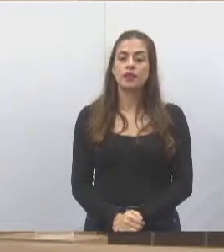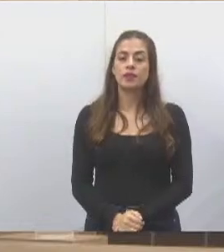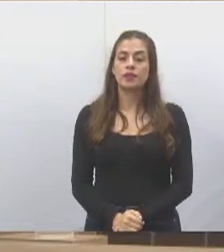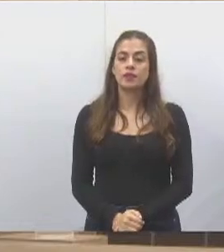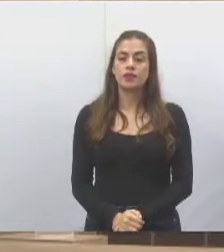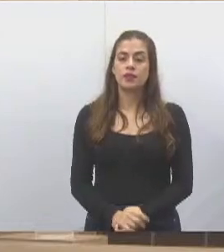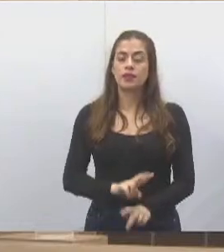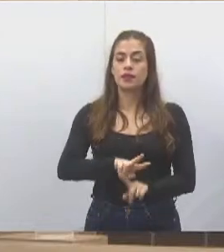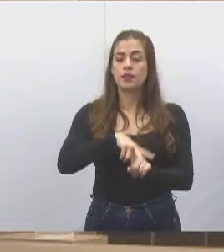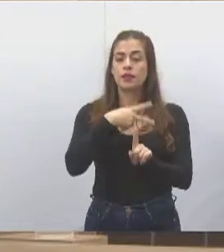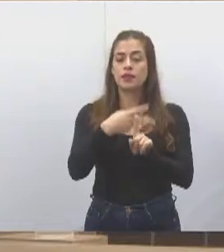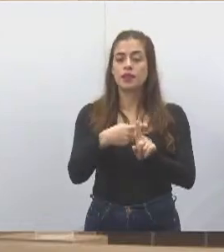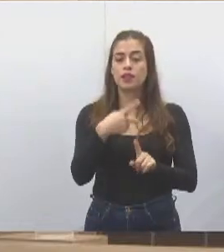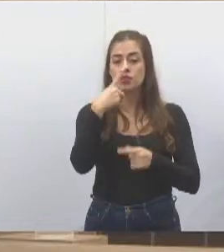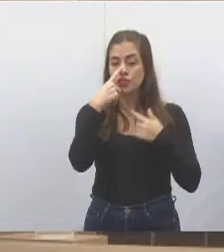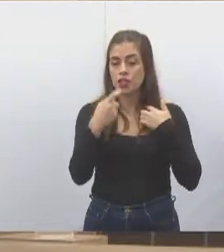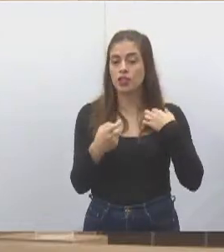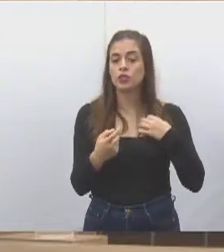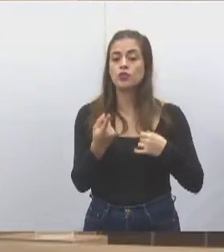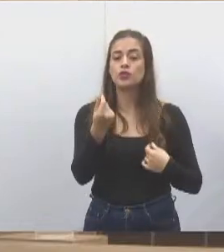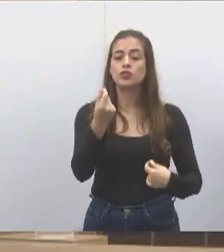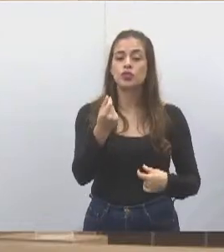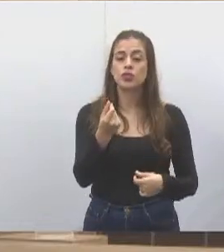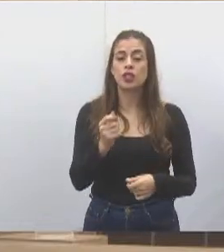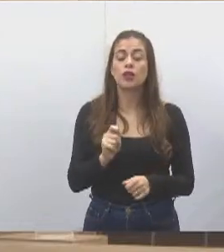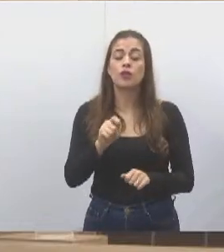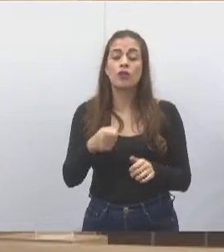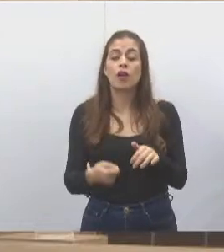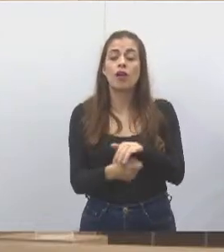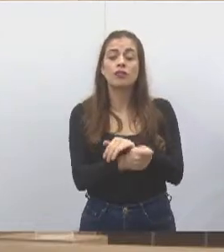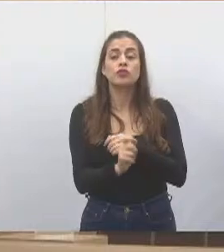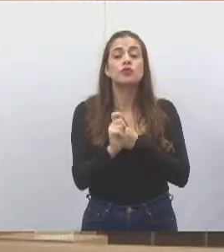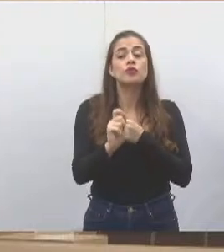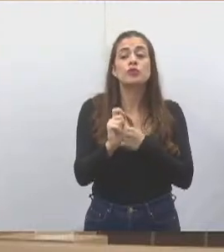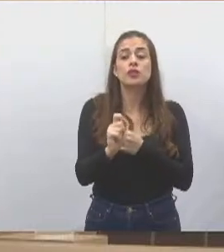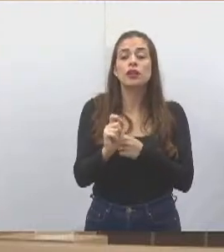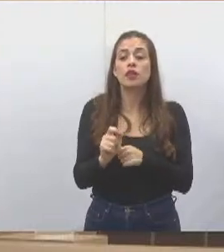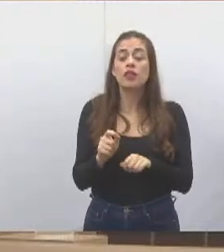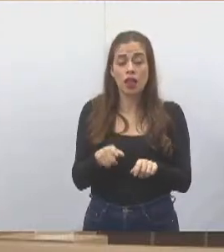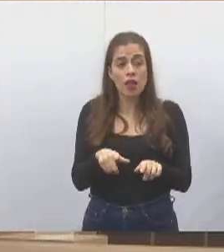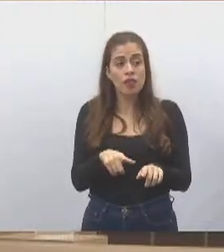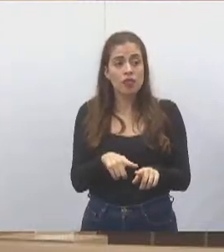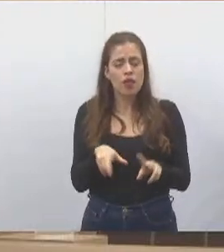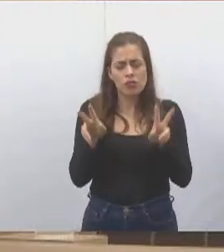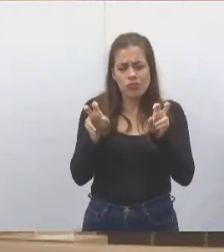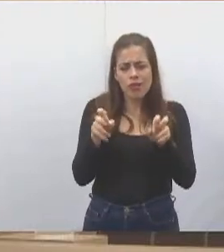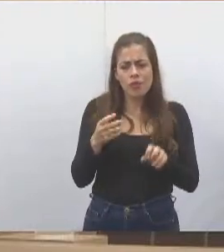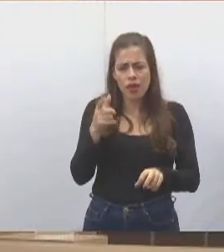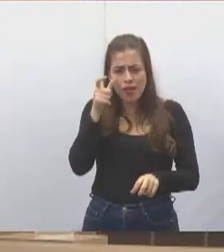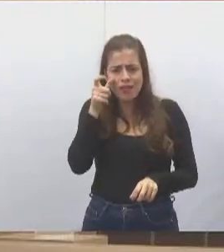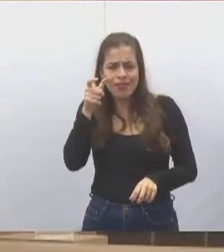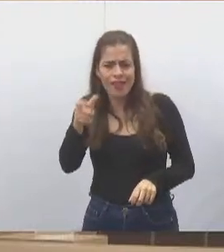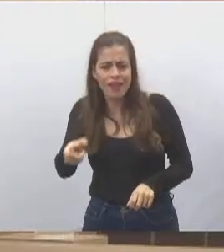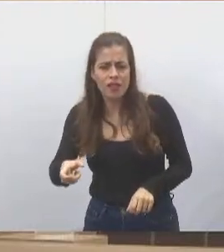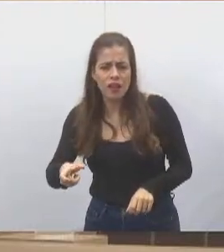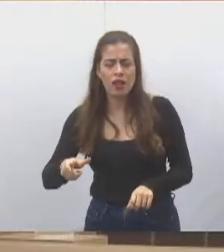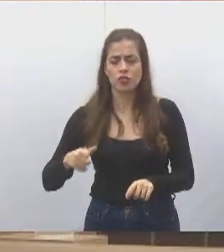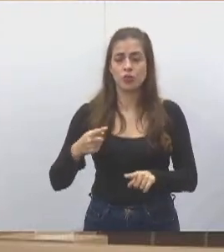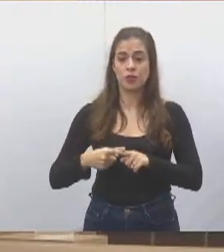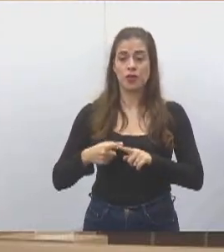Taxa de lixo. Onde que vai esse dinheiro? Bom, a taxa de lixo também é um assunto interessante, que de fato trouxe aí